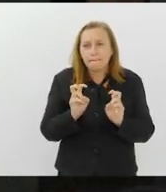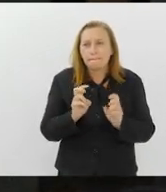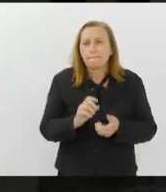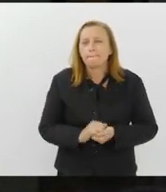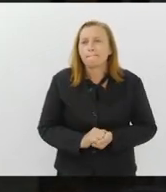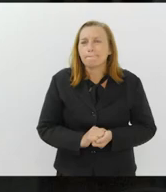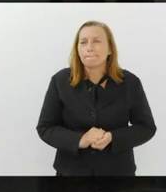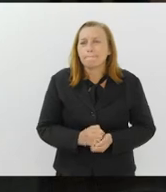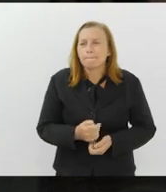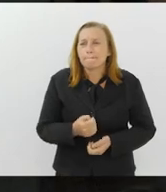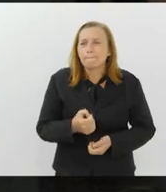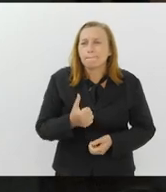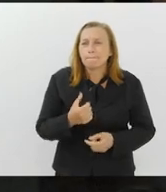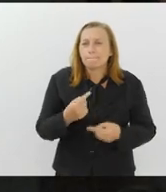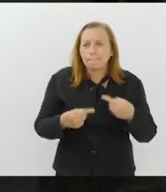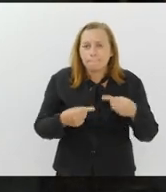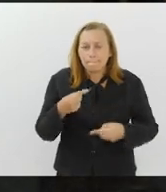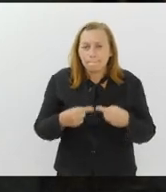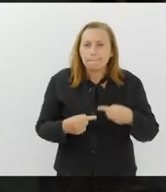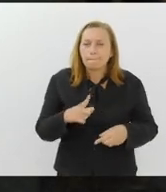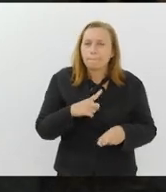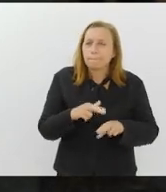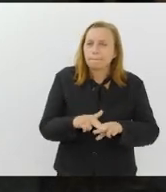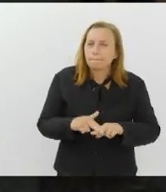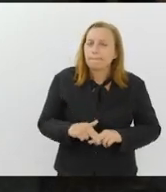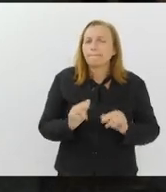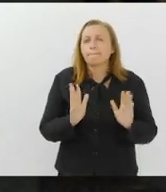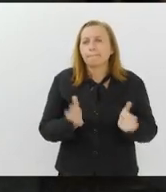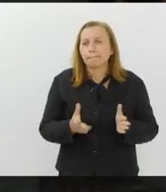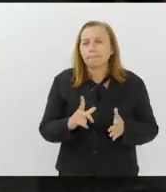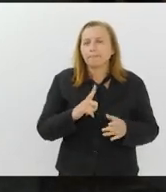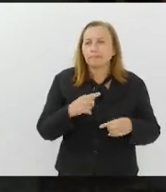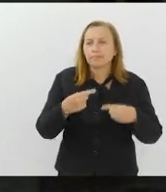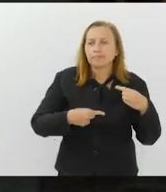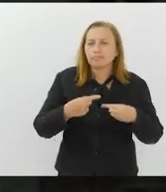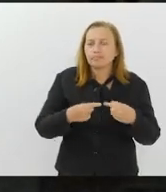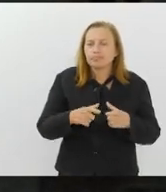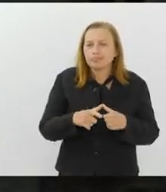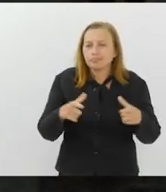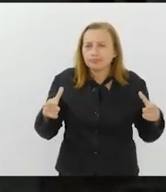tão pouco discutido, ele tem uma razão, e hoje a gente tem uma discussão maior,